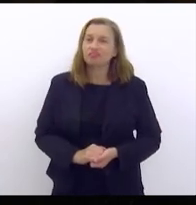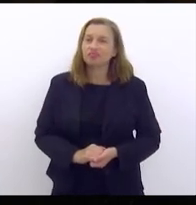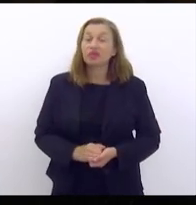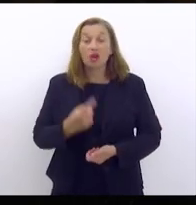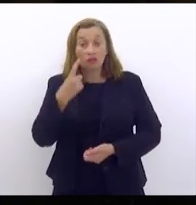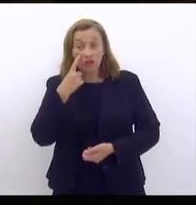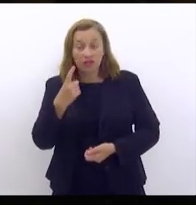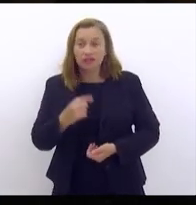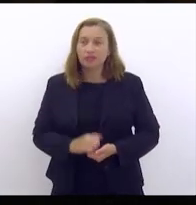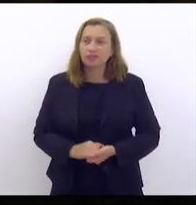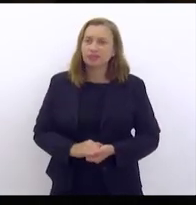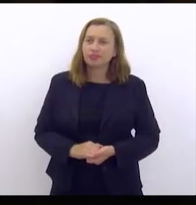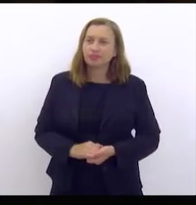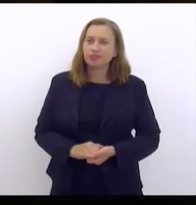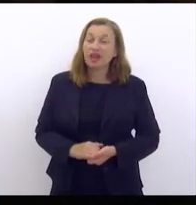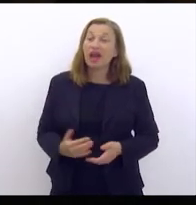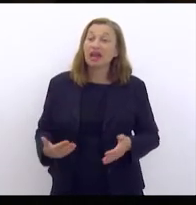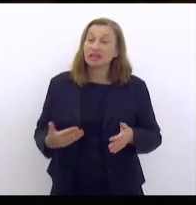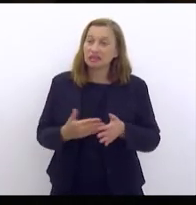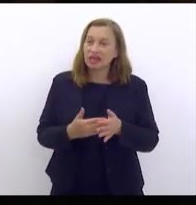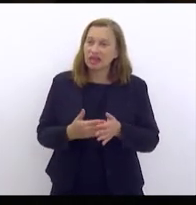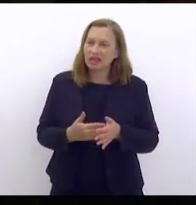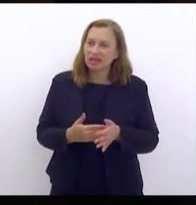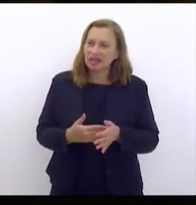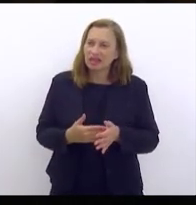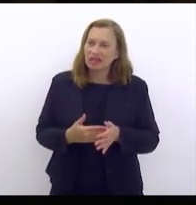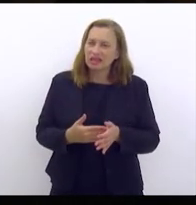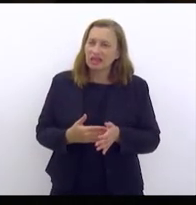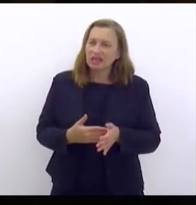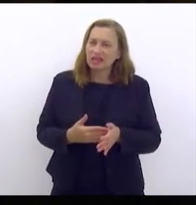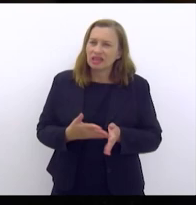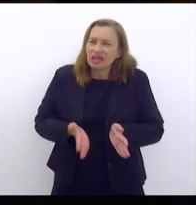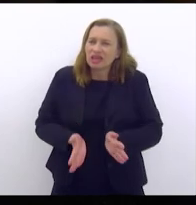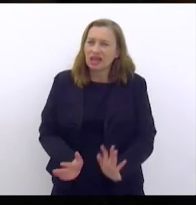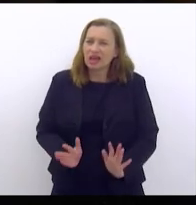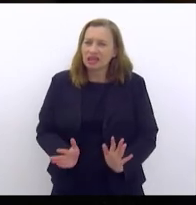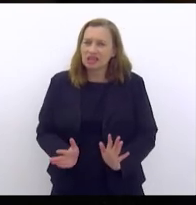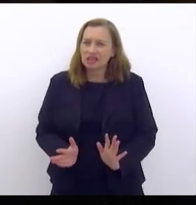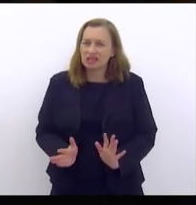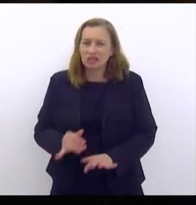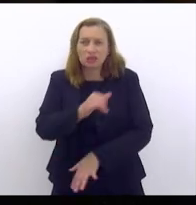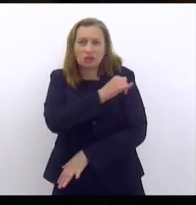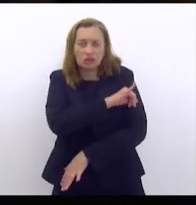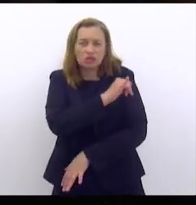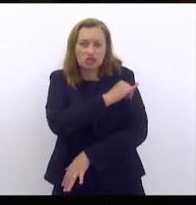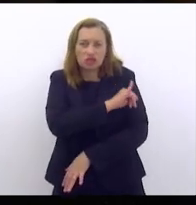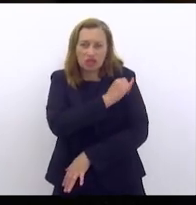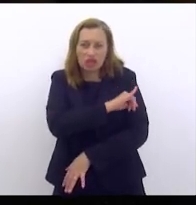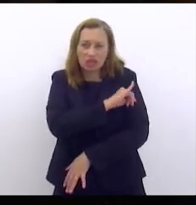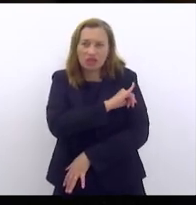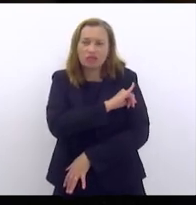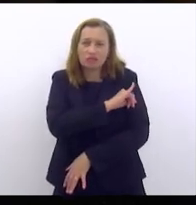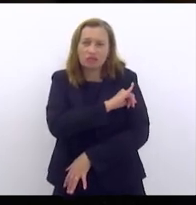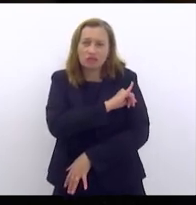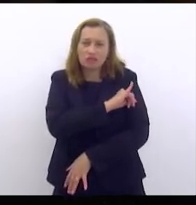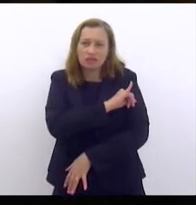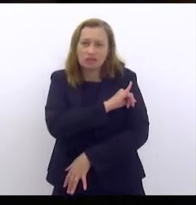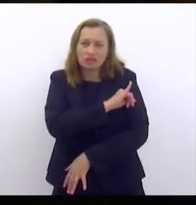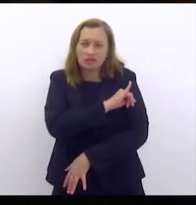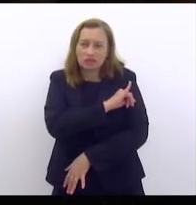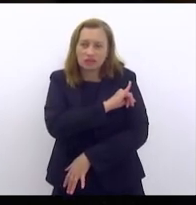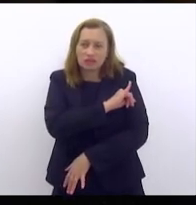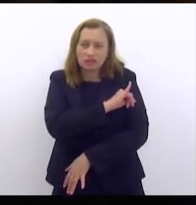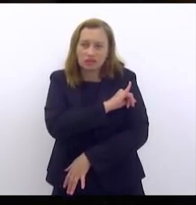Veja, senhor presidente, até quem nasce no estado do Rio de Janeiro é fluminense, né, que é também um